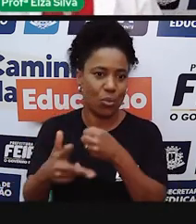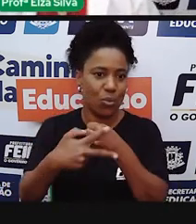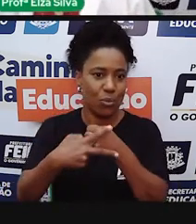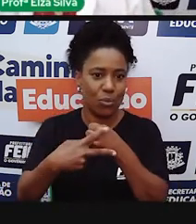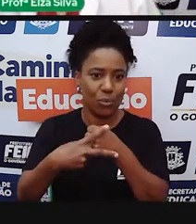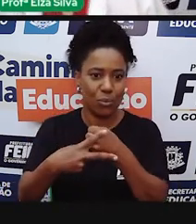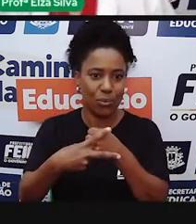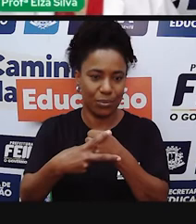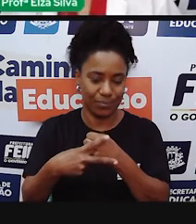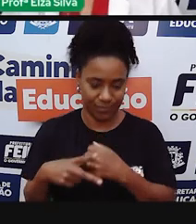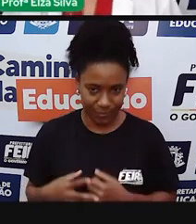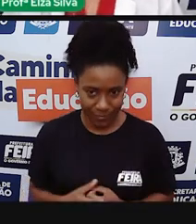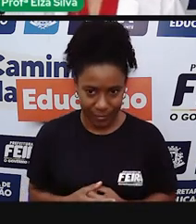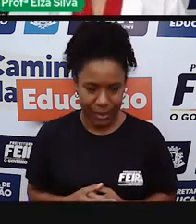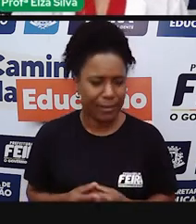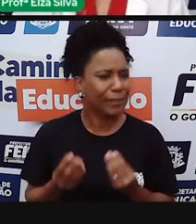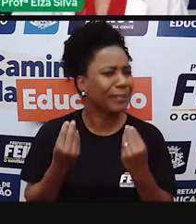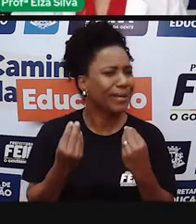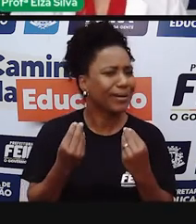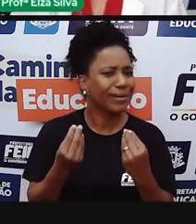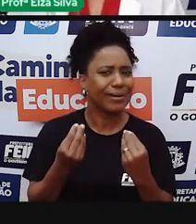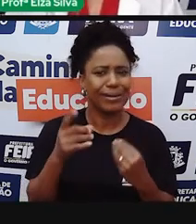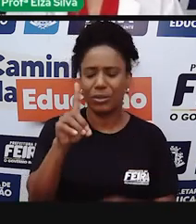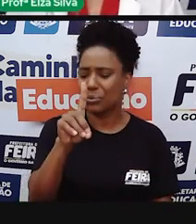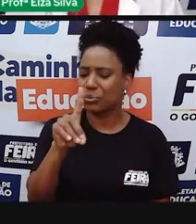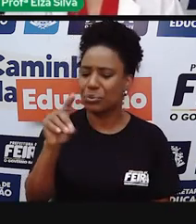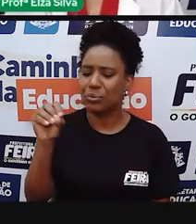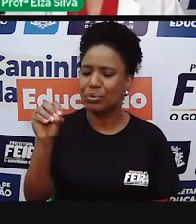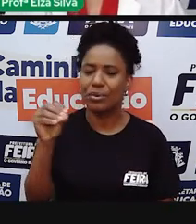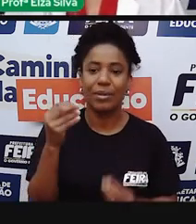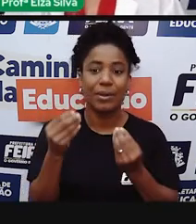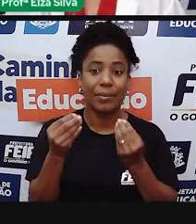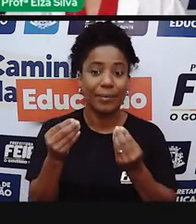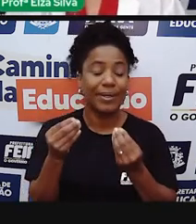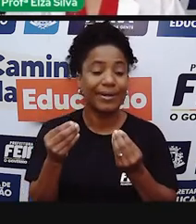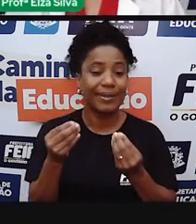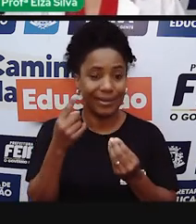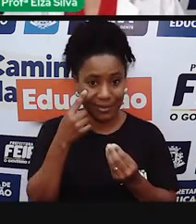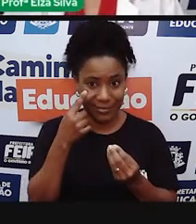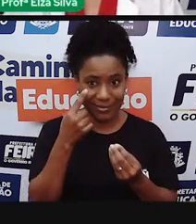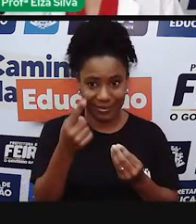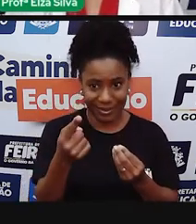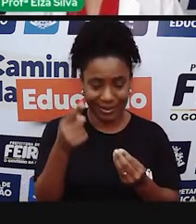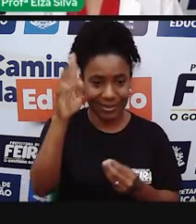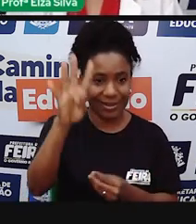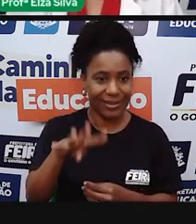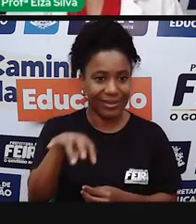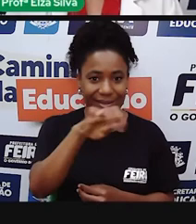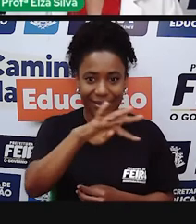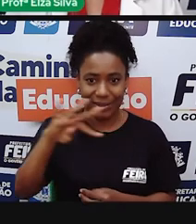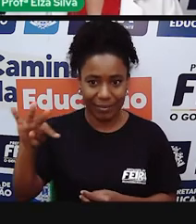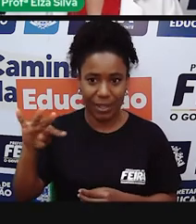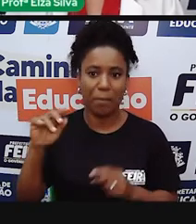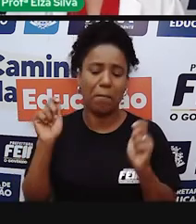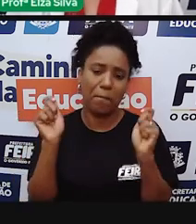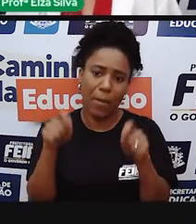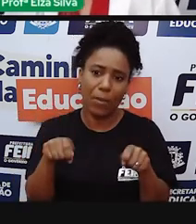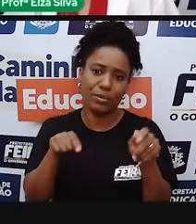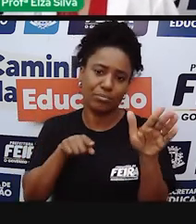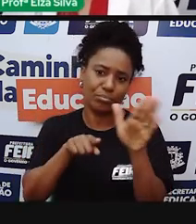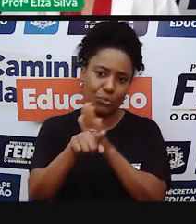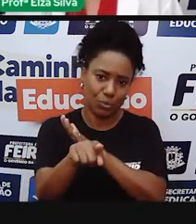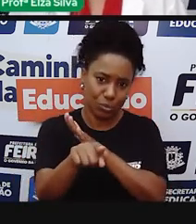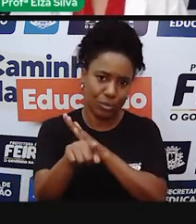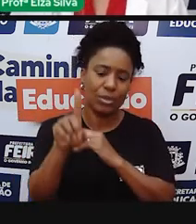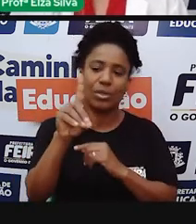que é que ele serve? Vejam nos exemplos na tabela que eu utilizo do para fazer uma pergunta. E